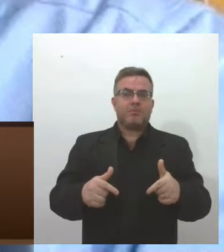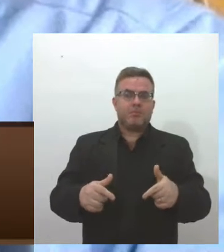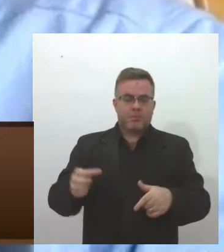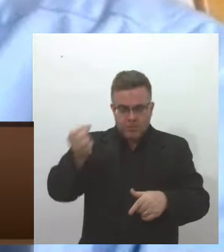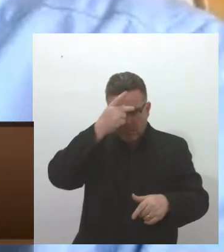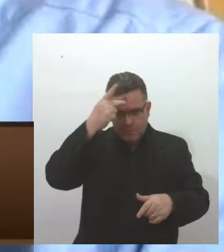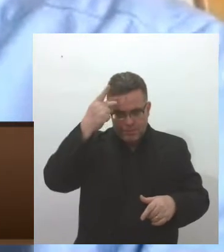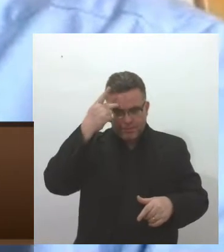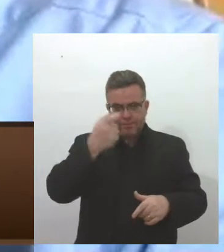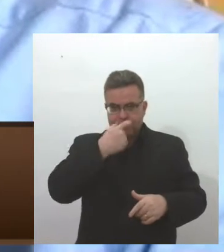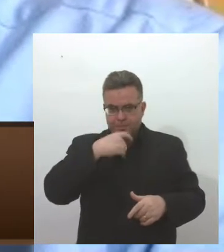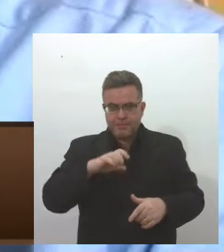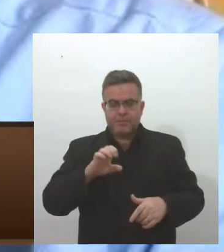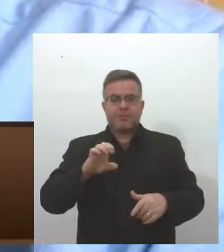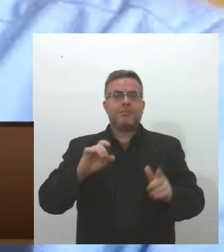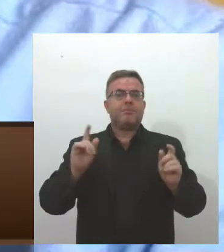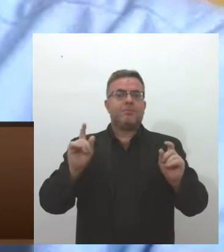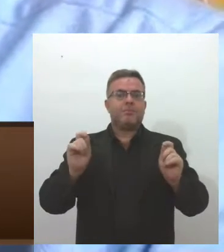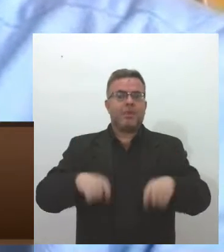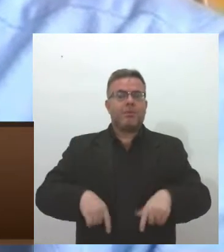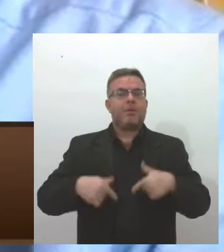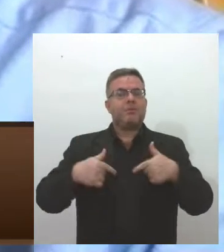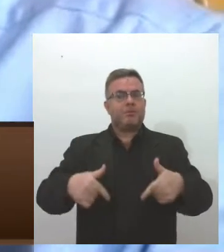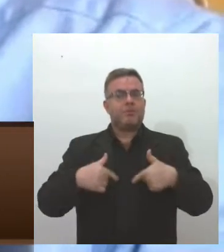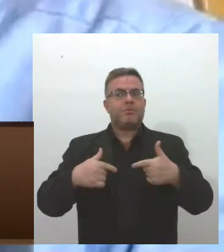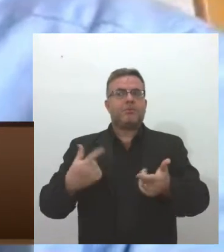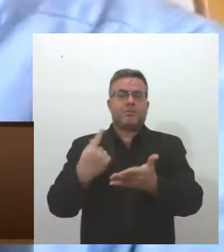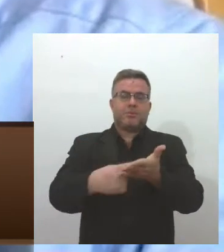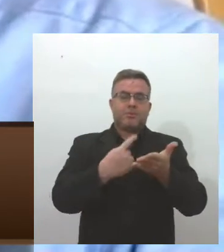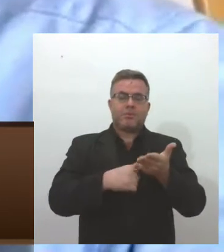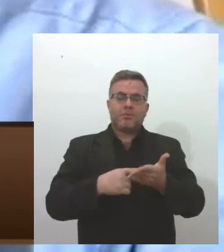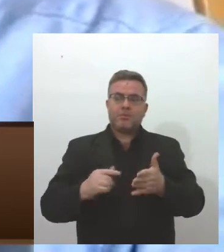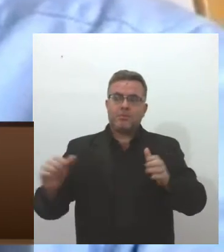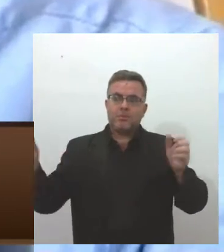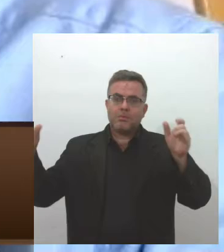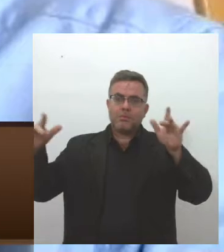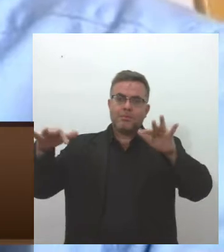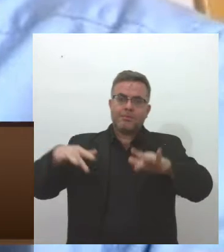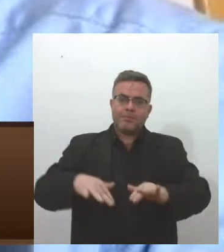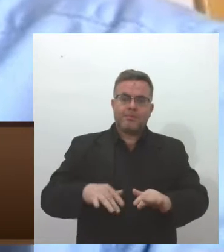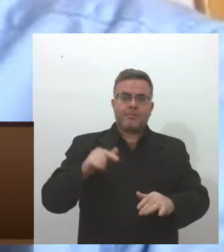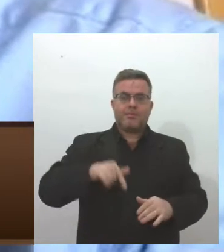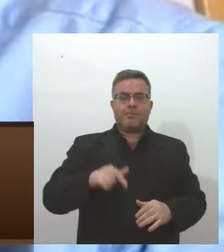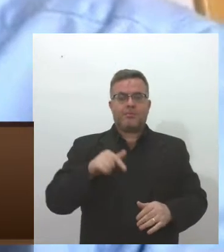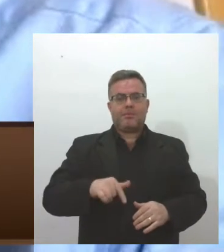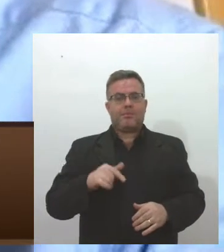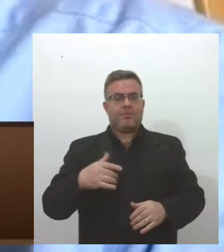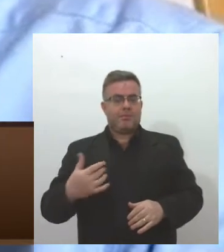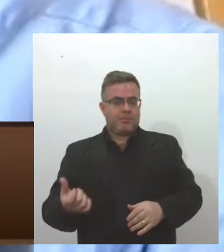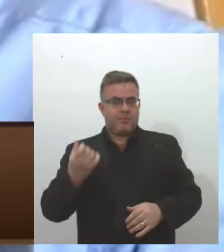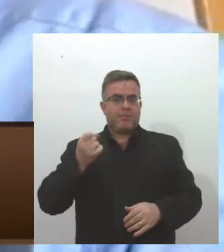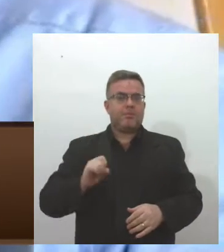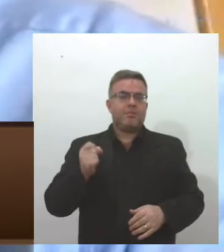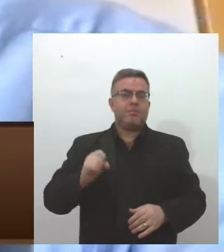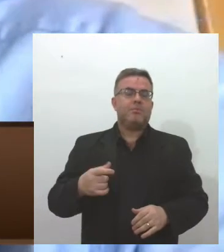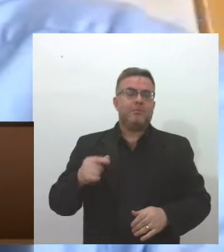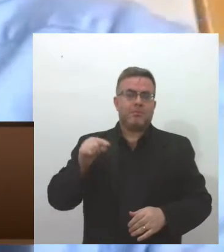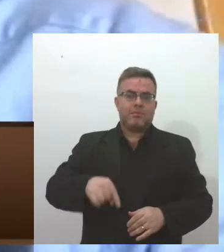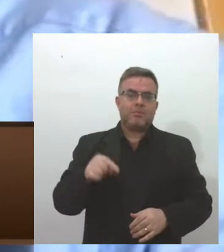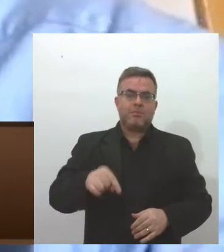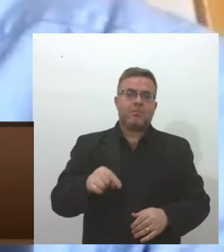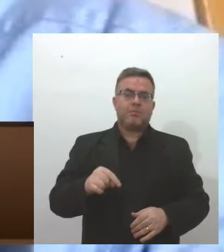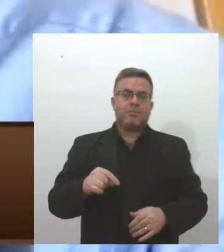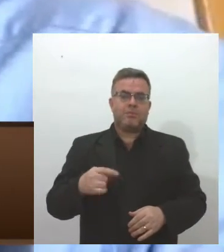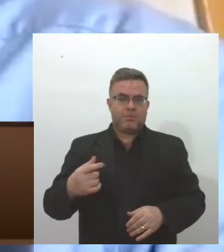Aracaju, também divulgando o destino Aracaju, que é a porta de entrada do nosso estado. É hoje o principal destino turístico de